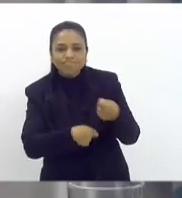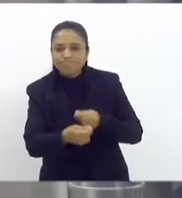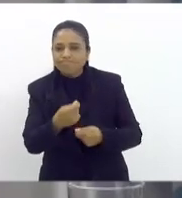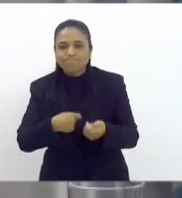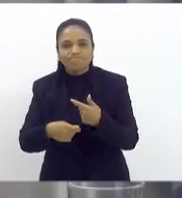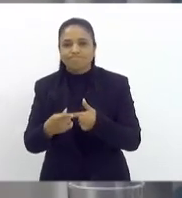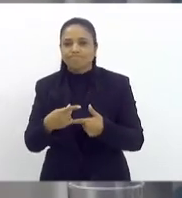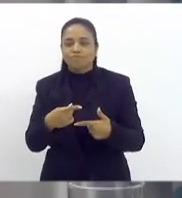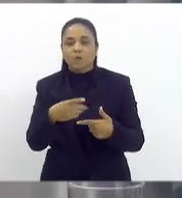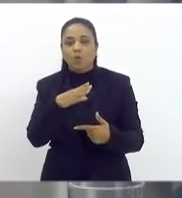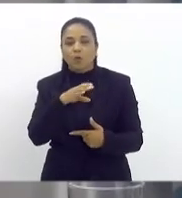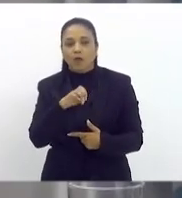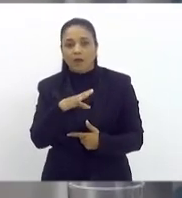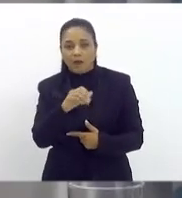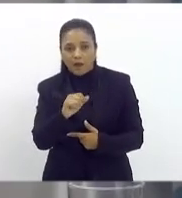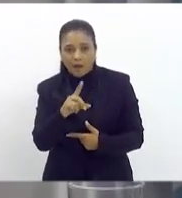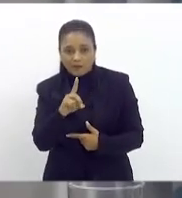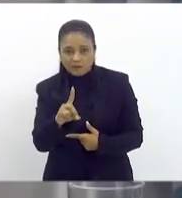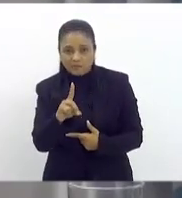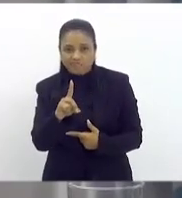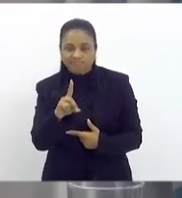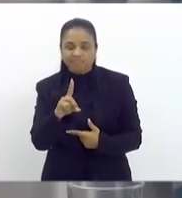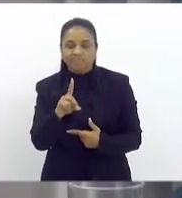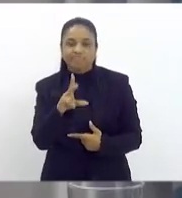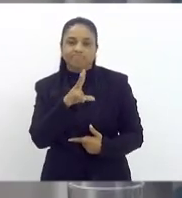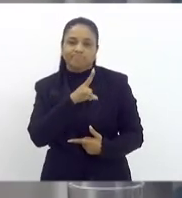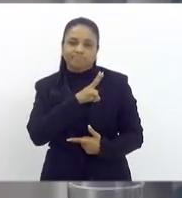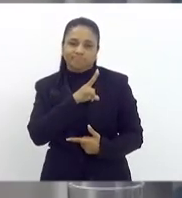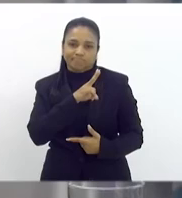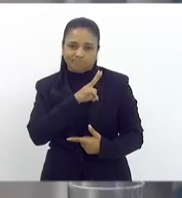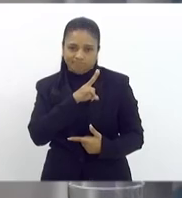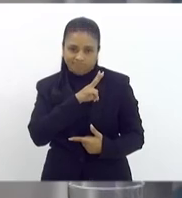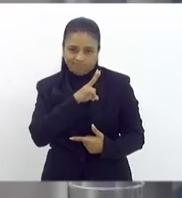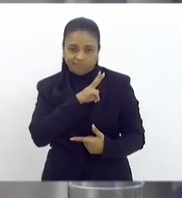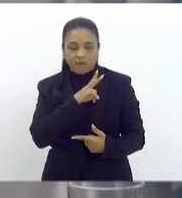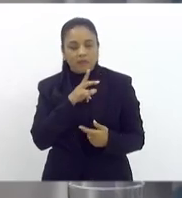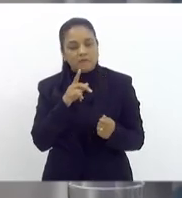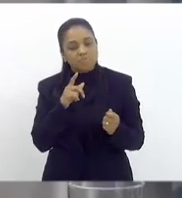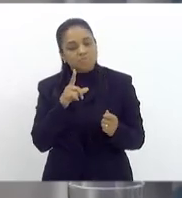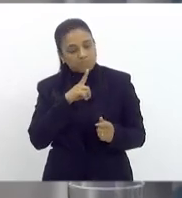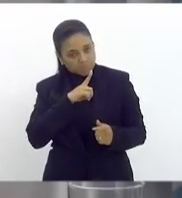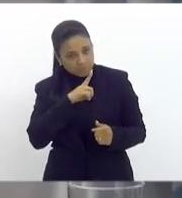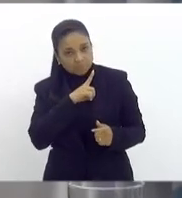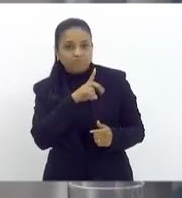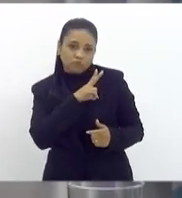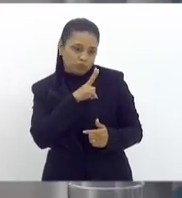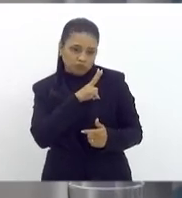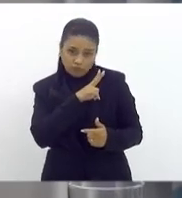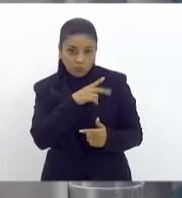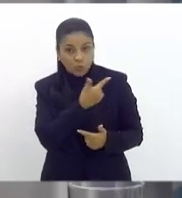como de natureza de âmbito privado, deveria negociar com seus